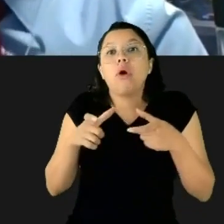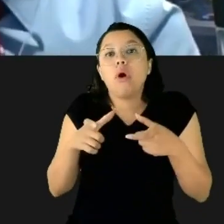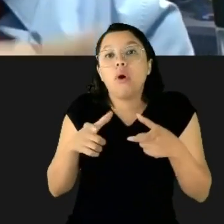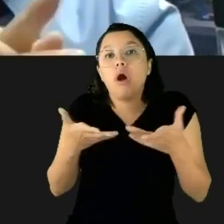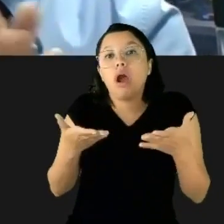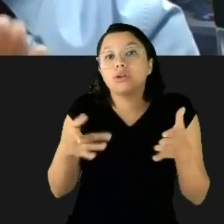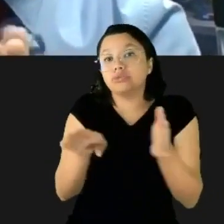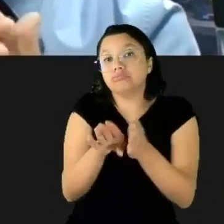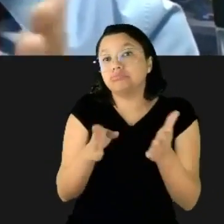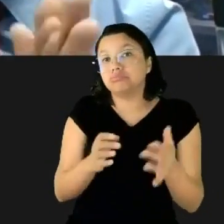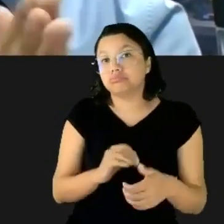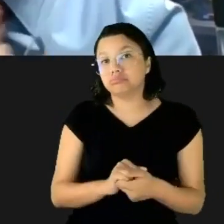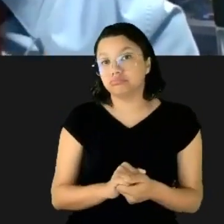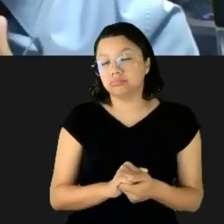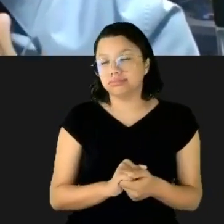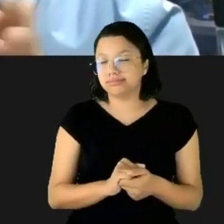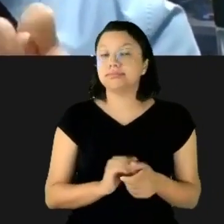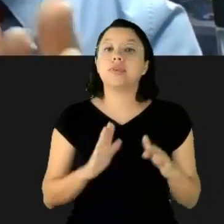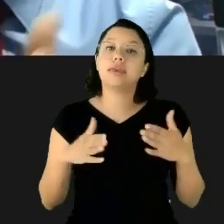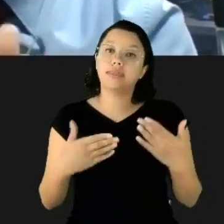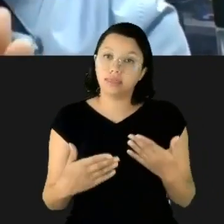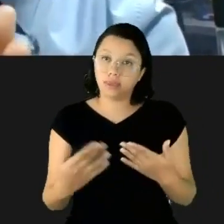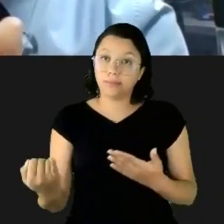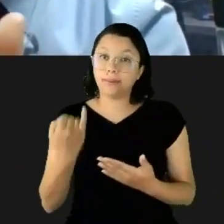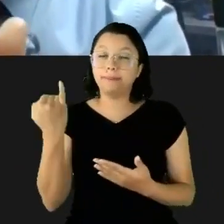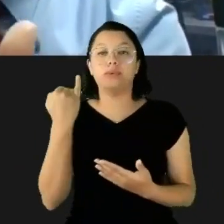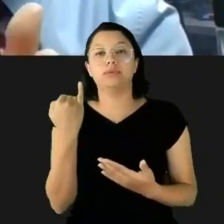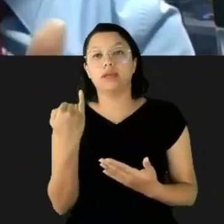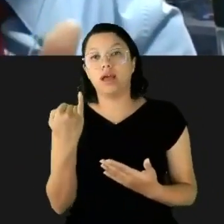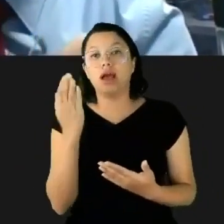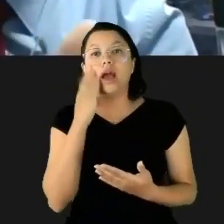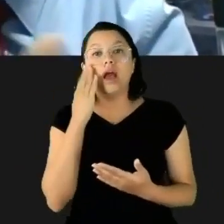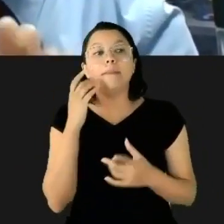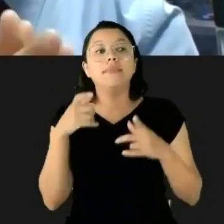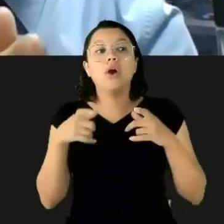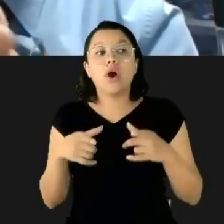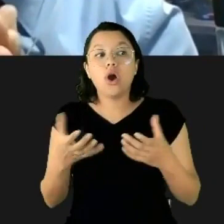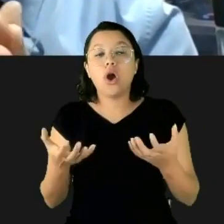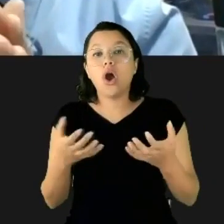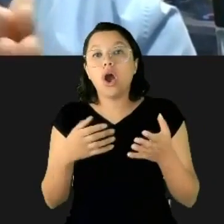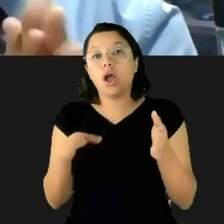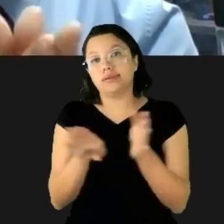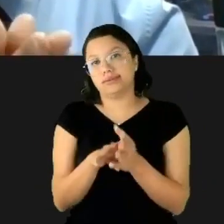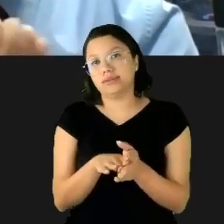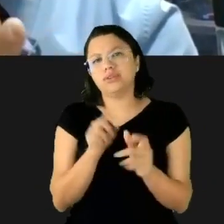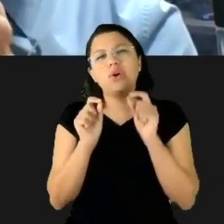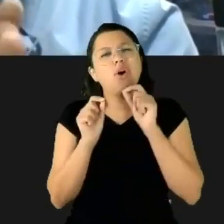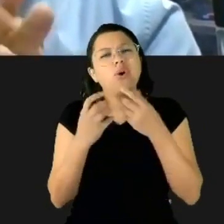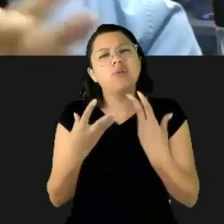Então, é muito importante aonde queremos chegar. O que nós vamos fazer com essas informações?